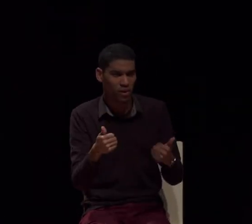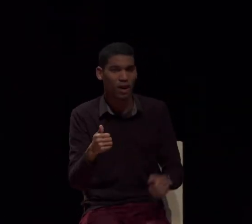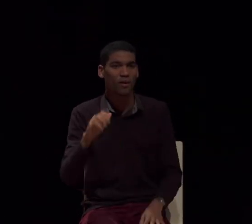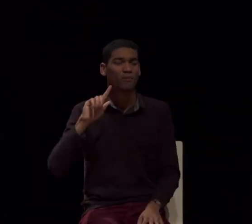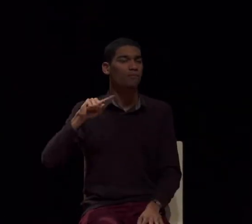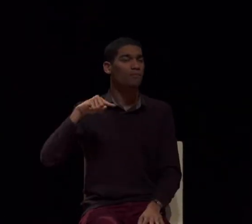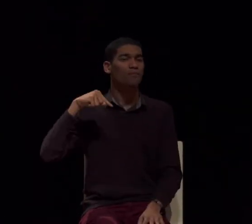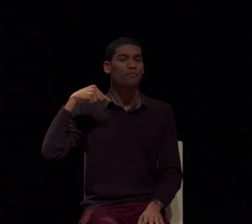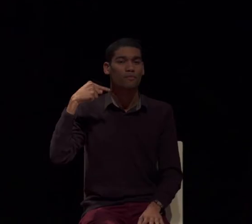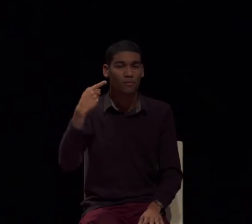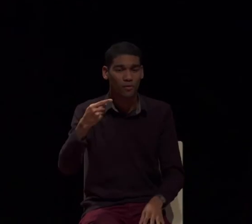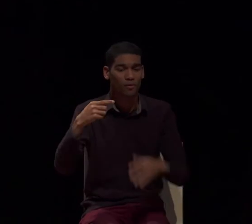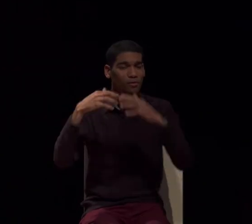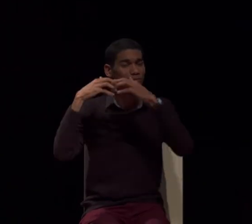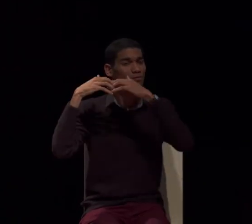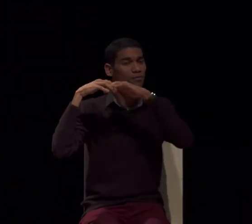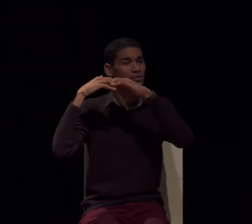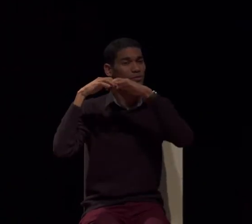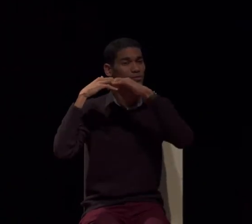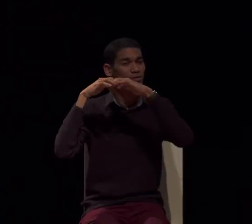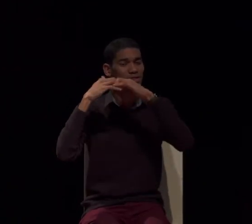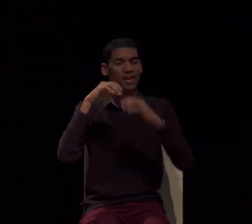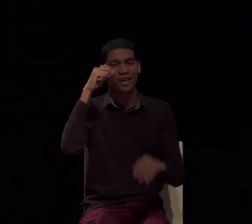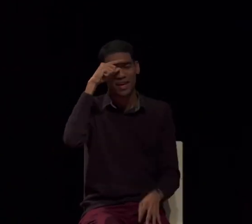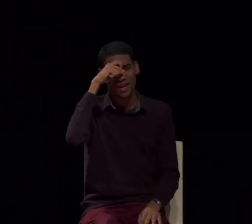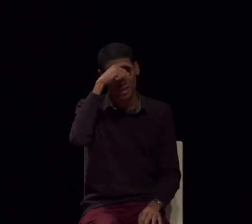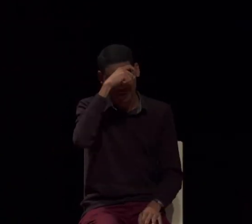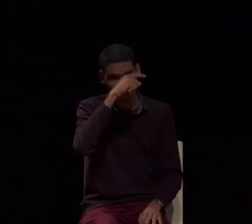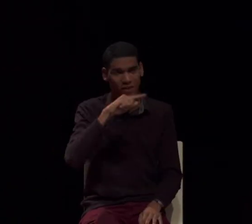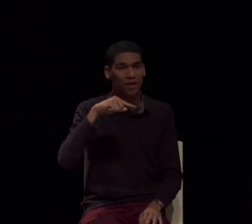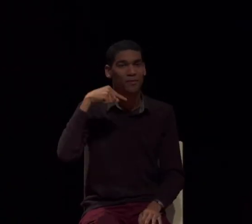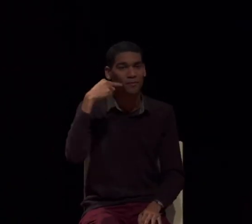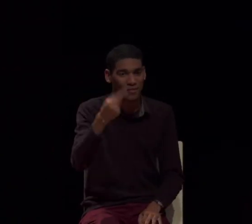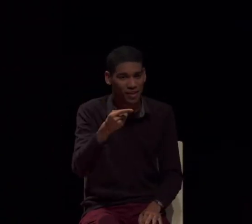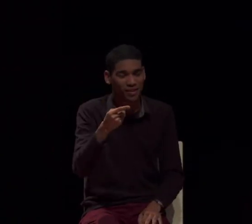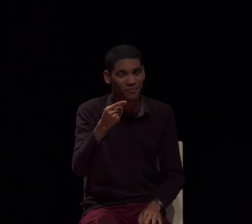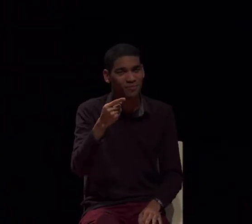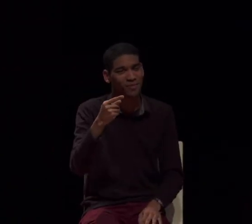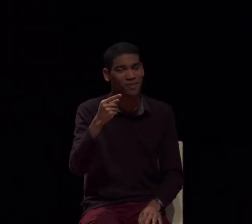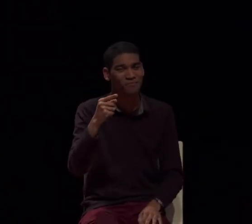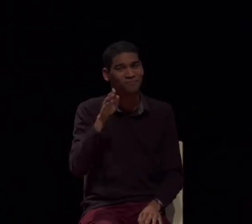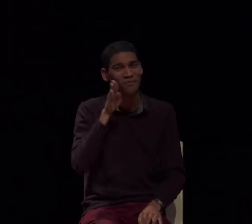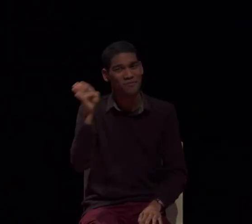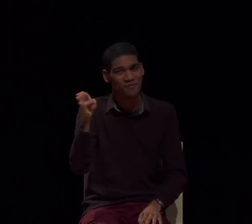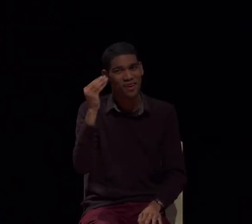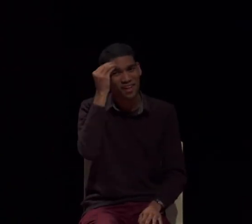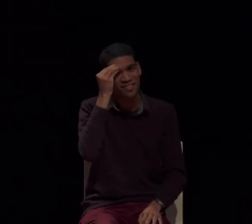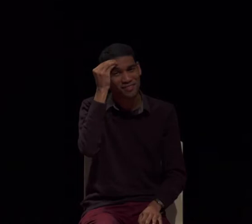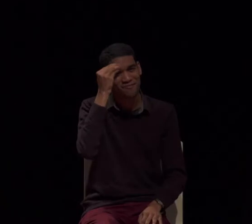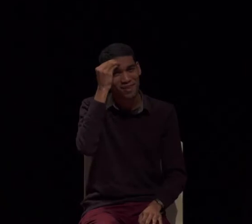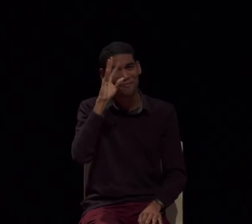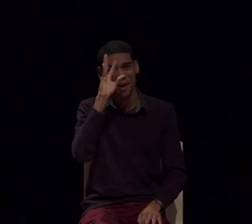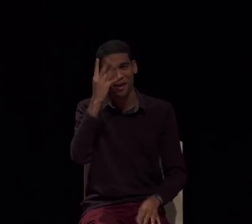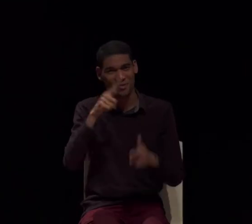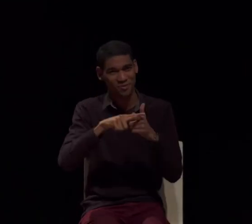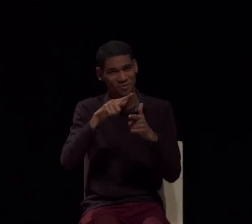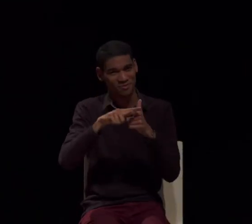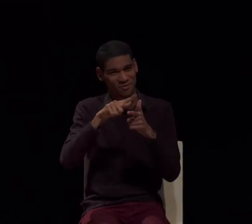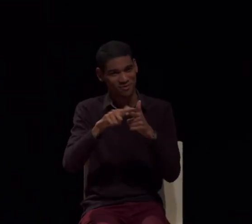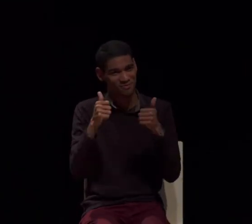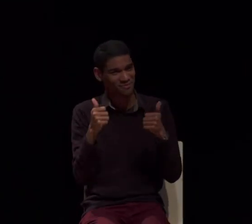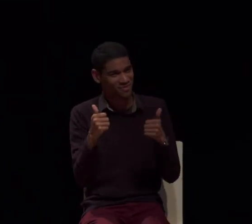que é um pouco mais difícil mas depois a gente resolve na terapia qualquer problema é